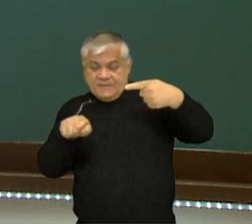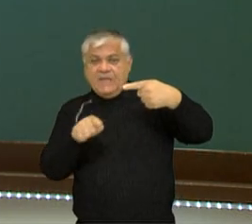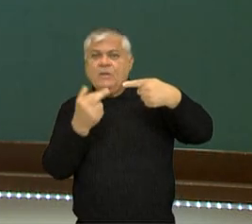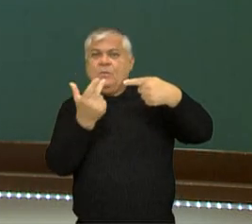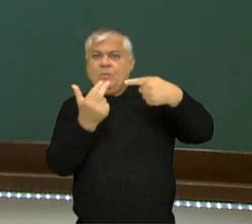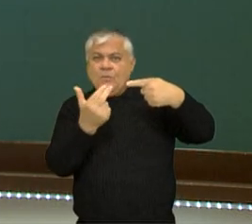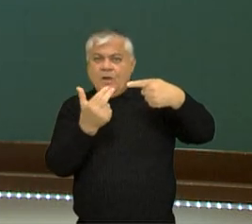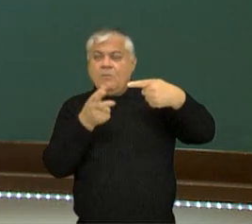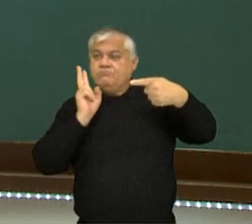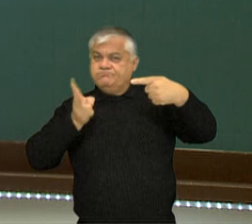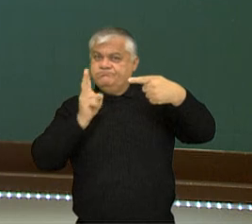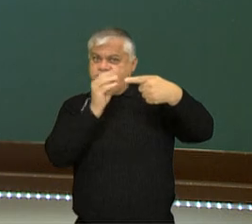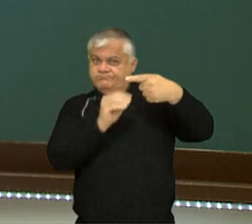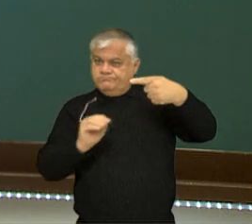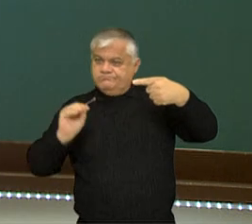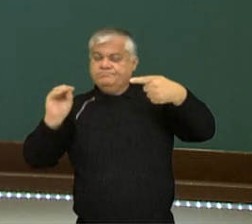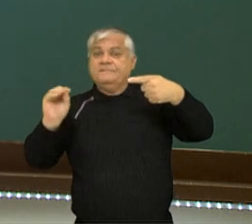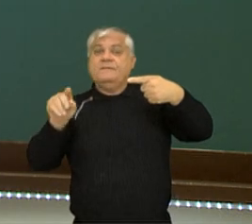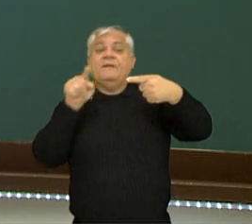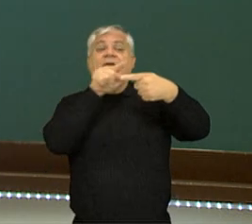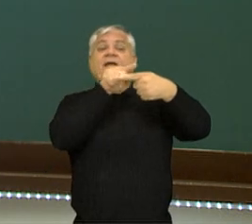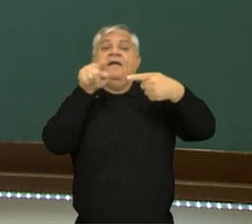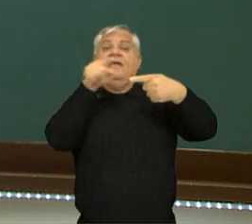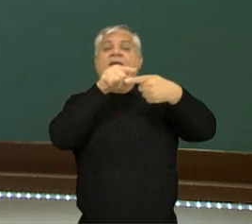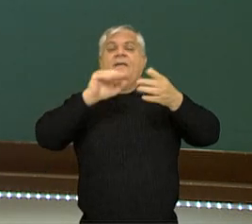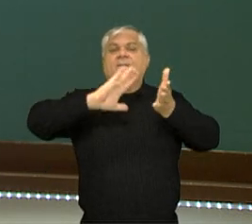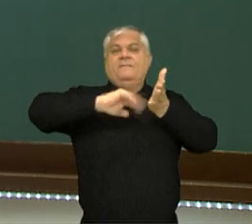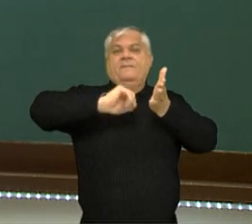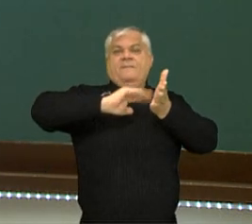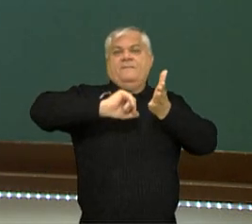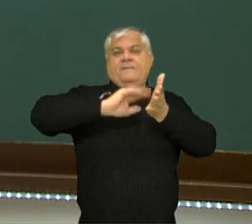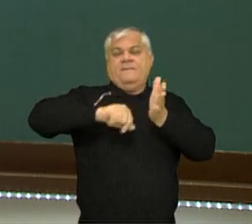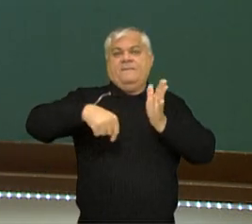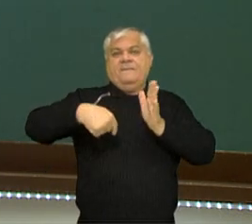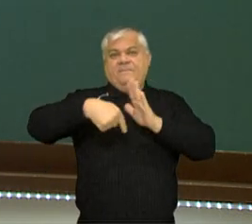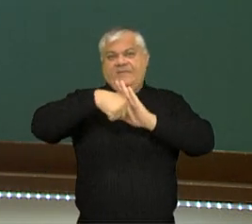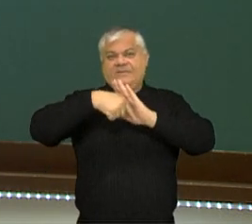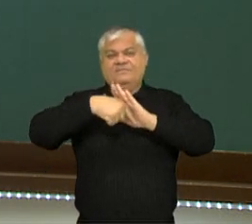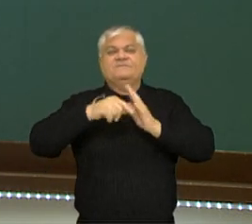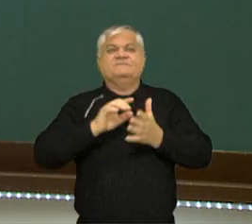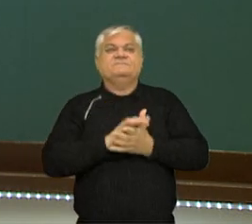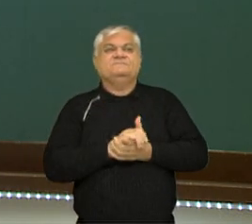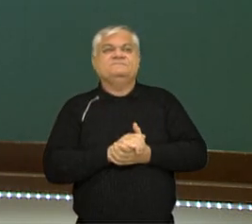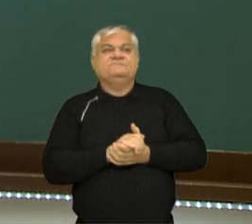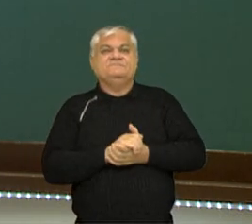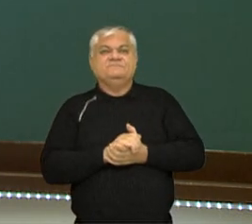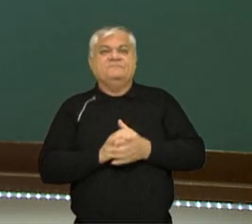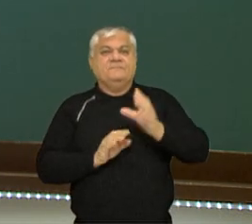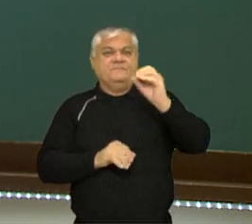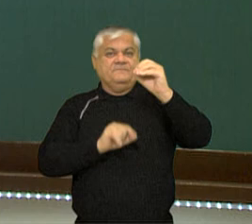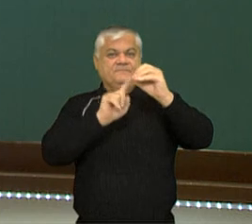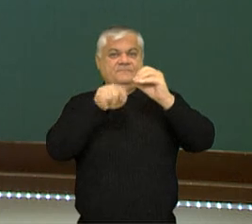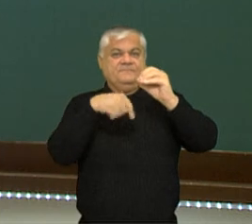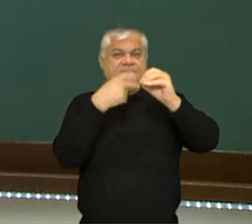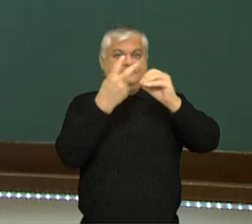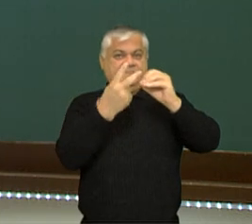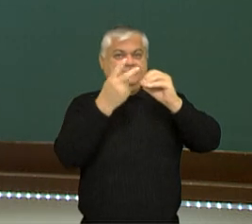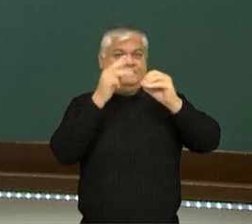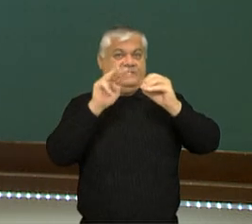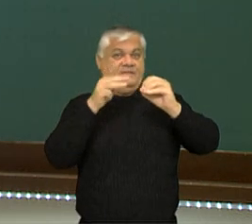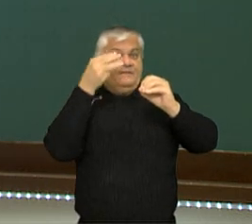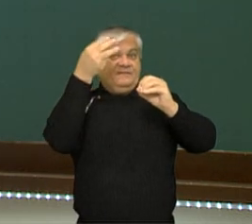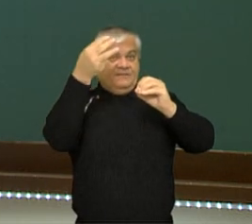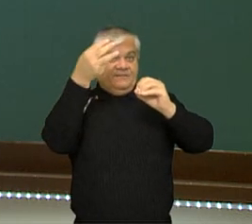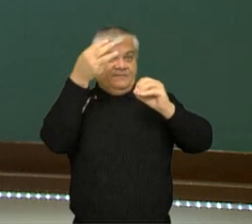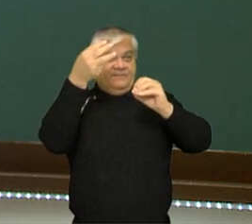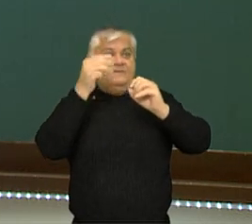base e subtraímos os expoentes. Olha só, nós temos menos 2